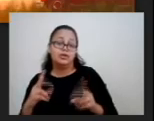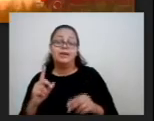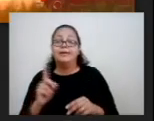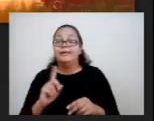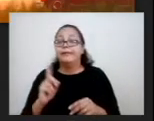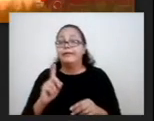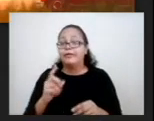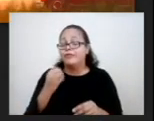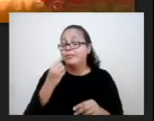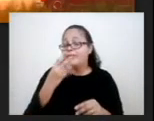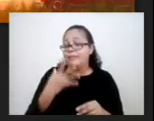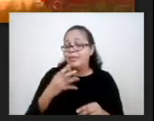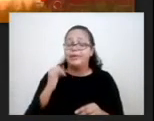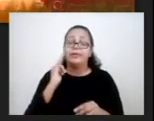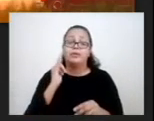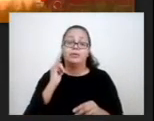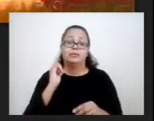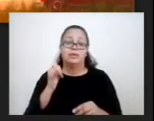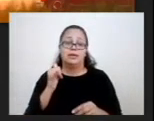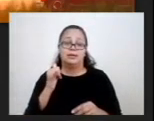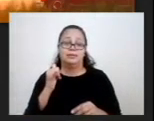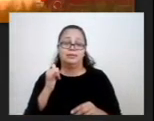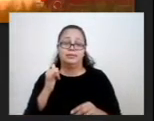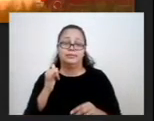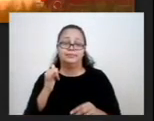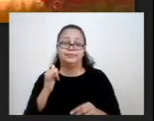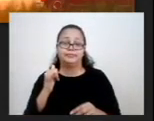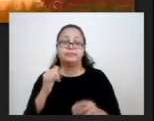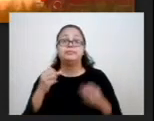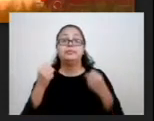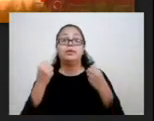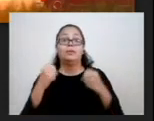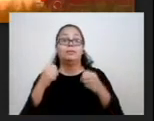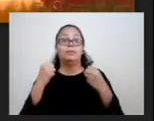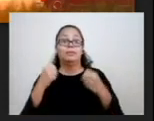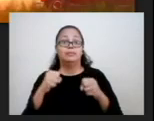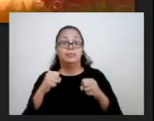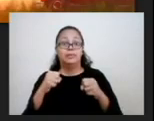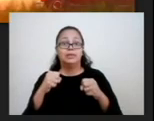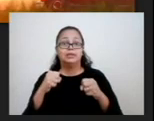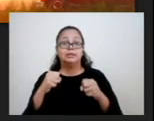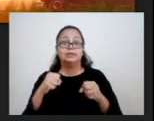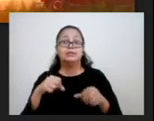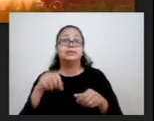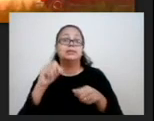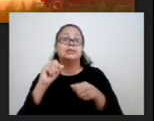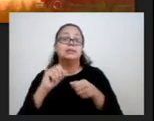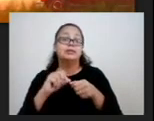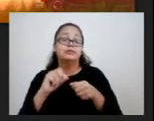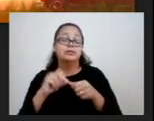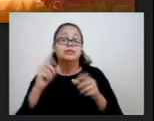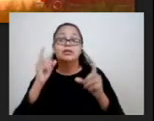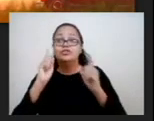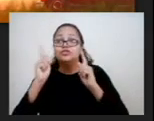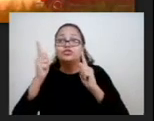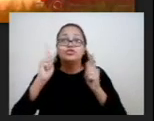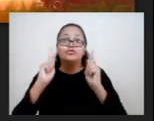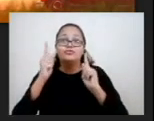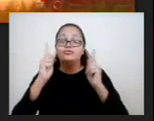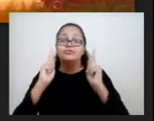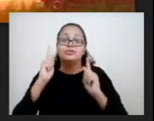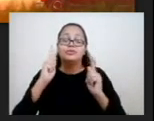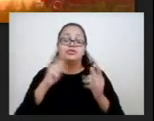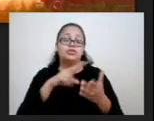tá? Então, a finalidade da minha história, justamente do meu relato, é entreter o leitor, é divertir, é fazer um passatempo. Ele